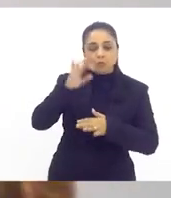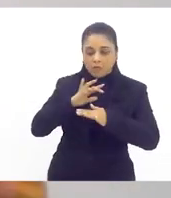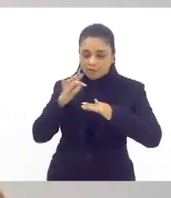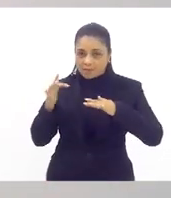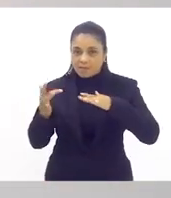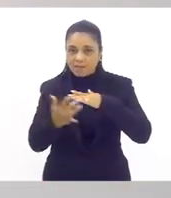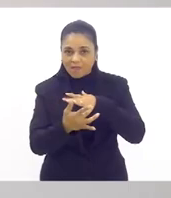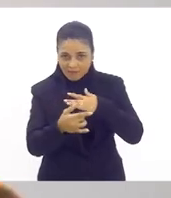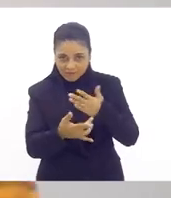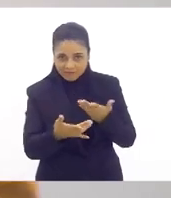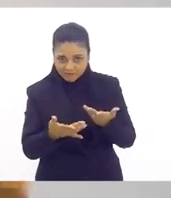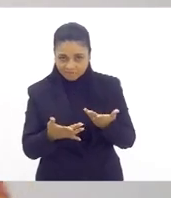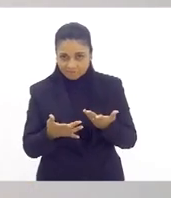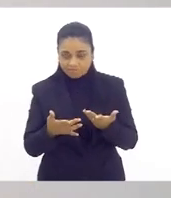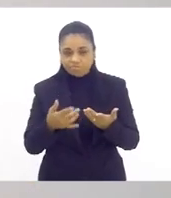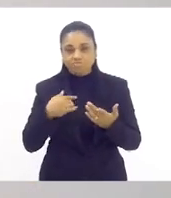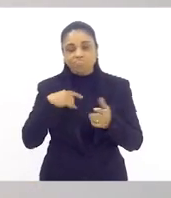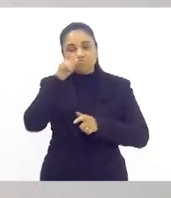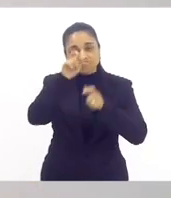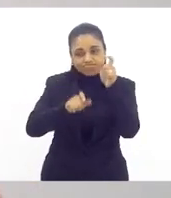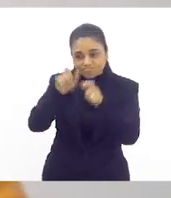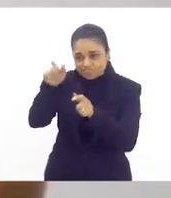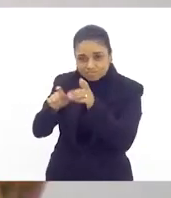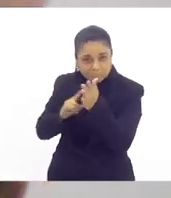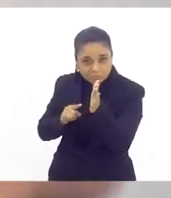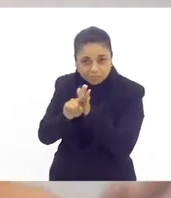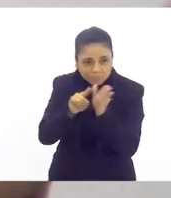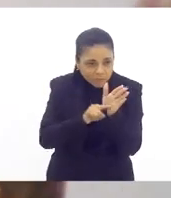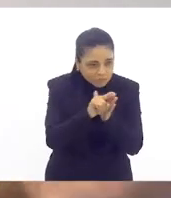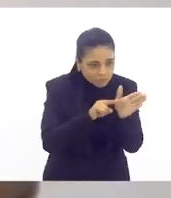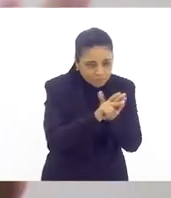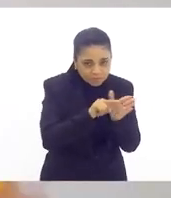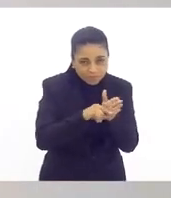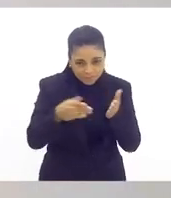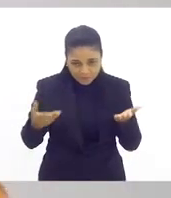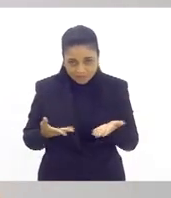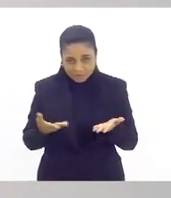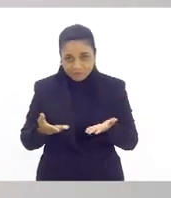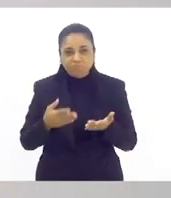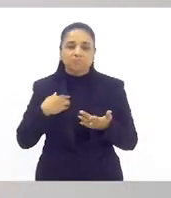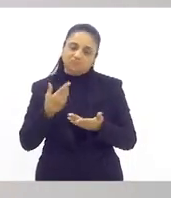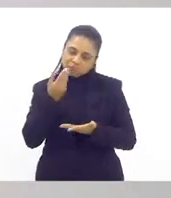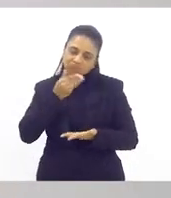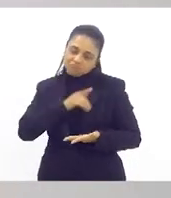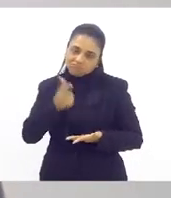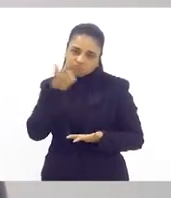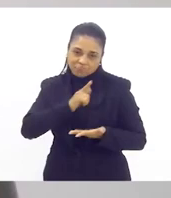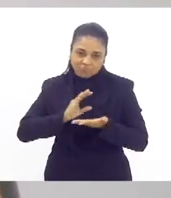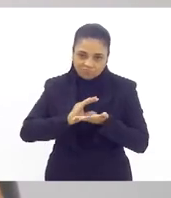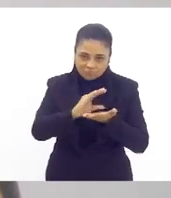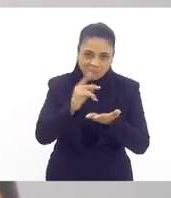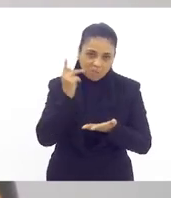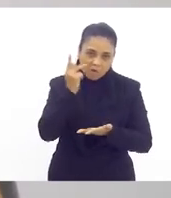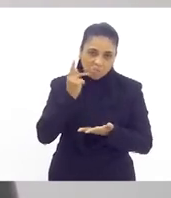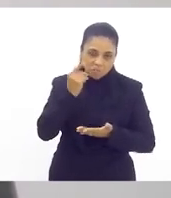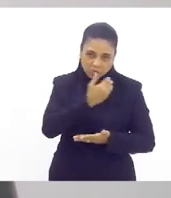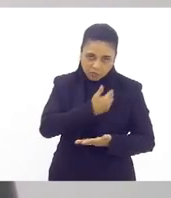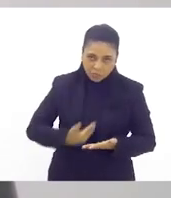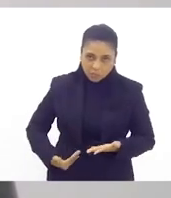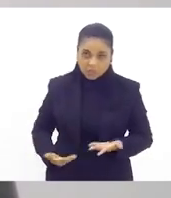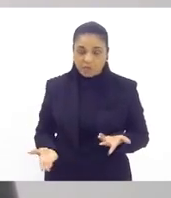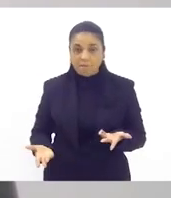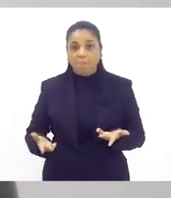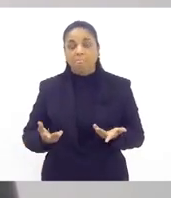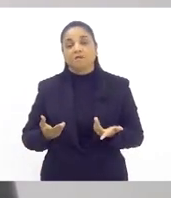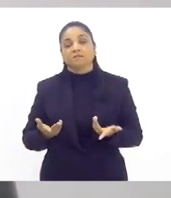onde muitas pessoas se a gente for perguntar aqui também foi beneficiada por essa política pública depois